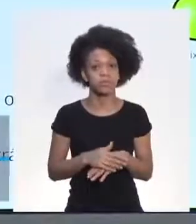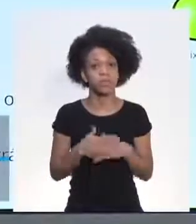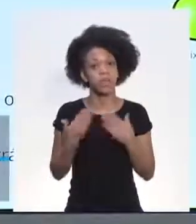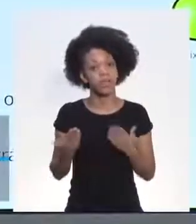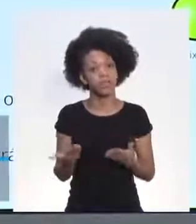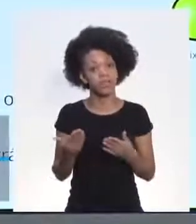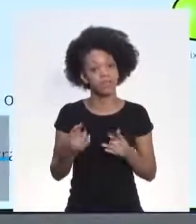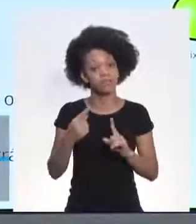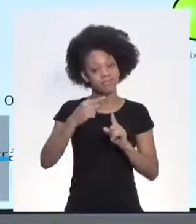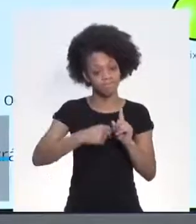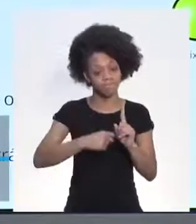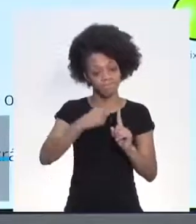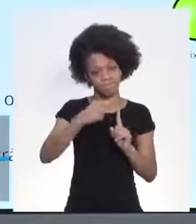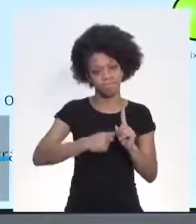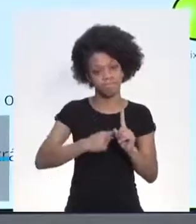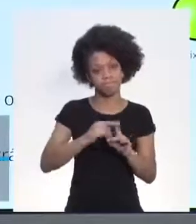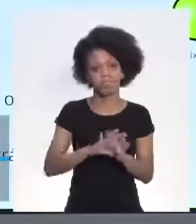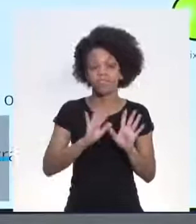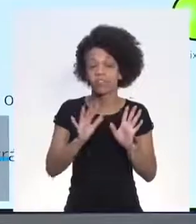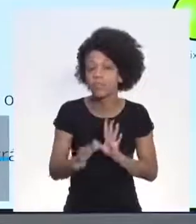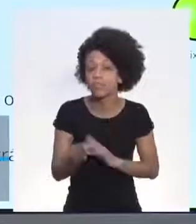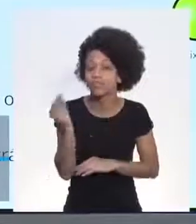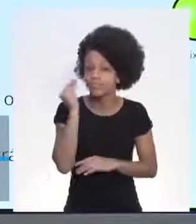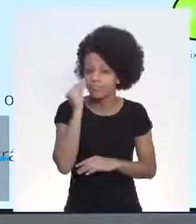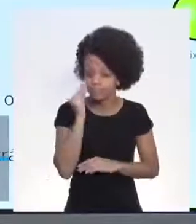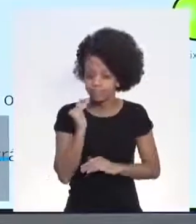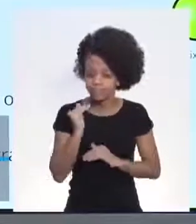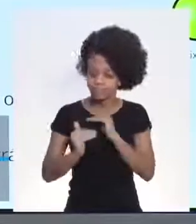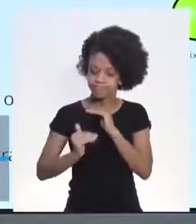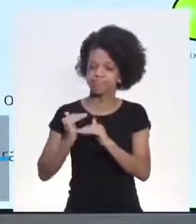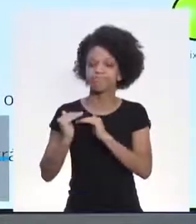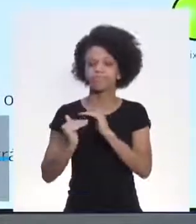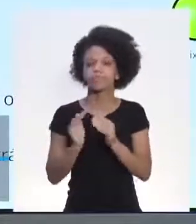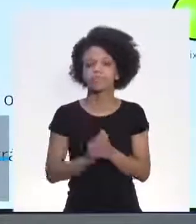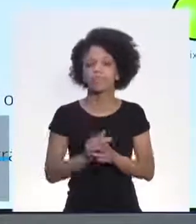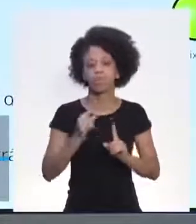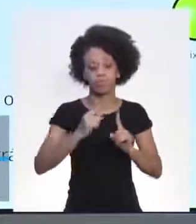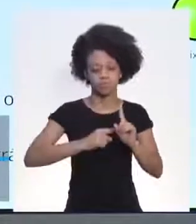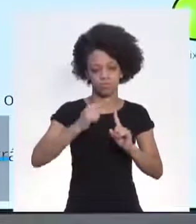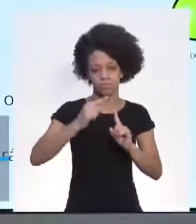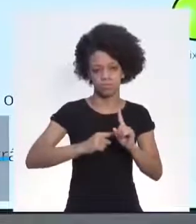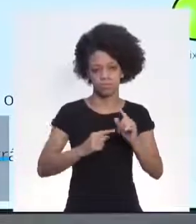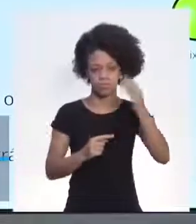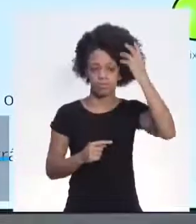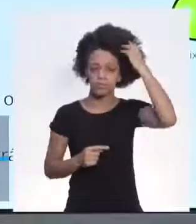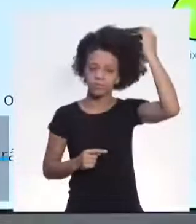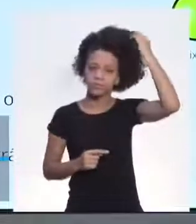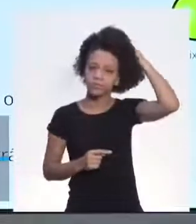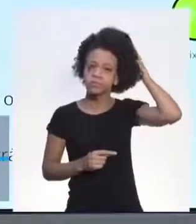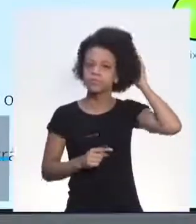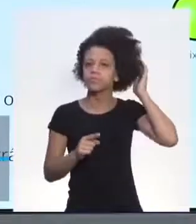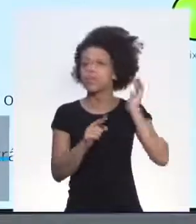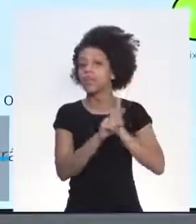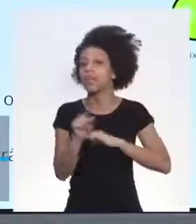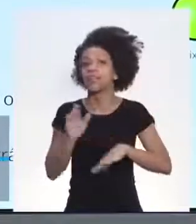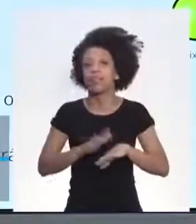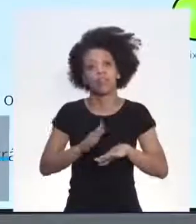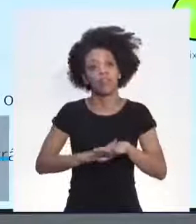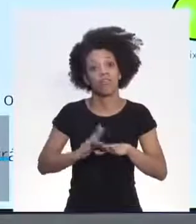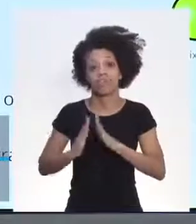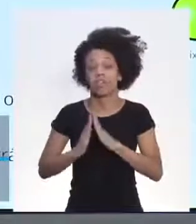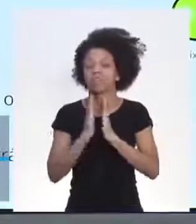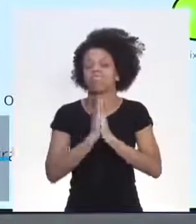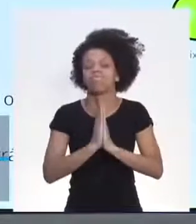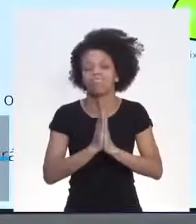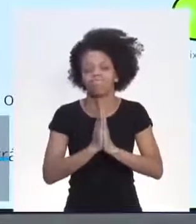é na temperatura. Então, eu vou tentar construir com vocês um termômetro, tá? Não façam isso em casa, por